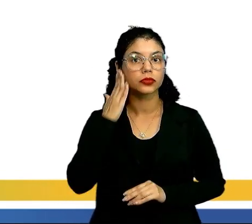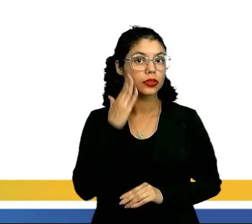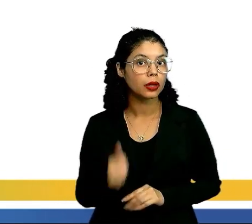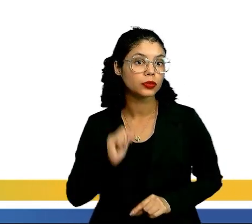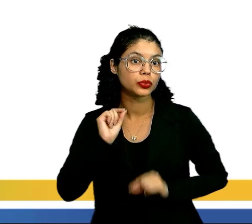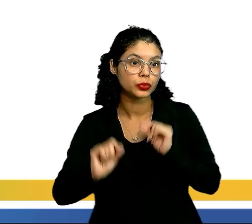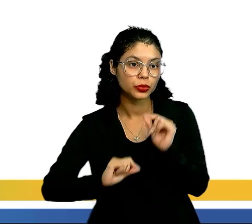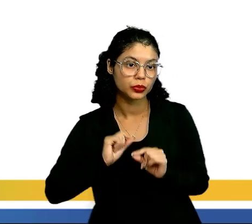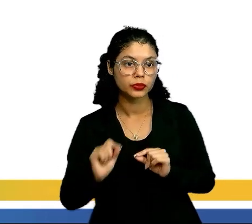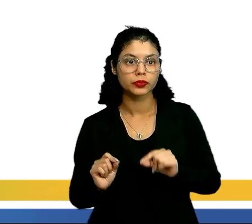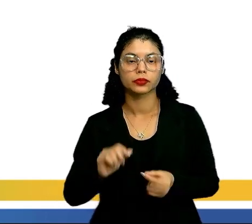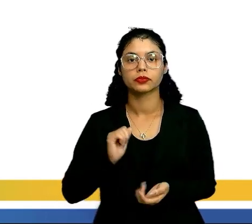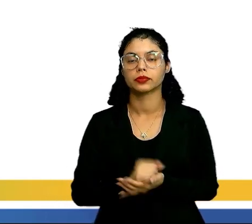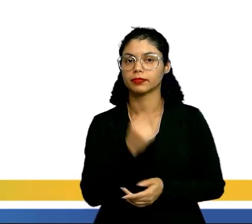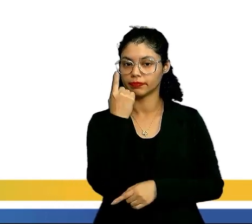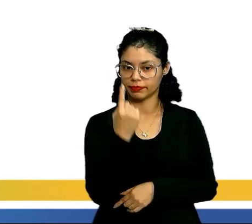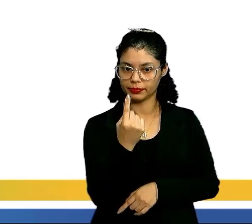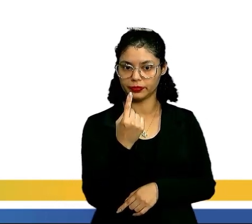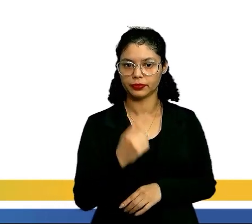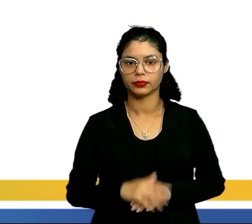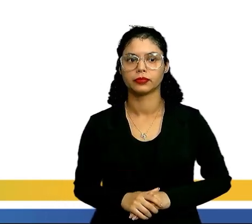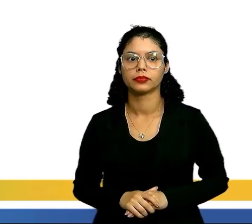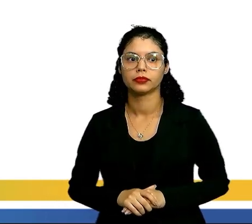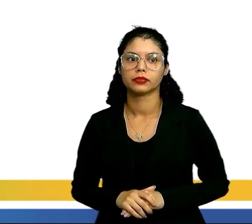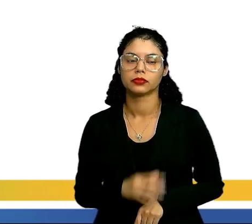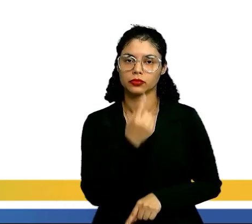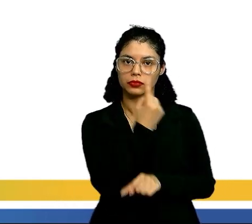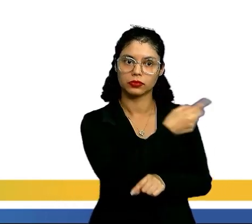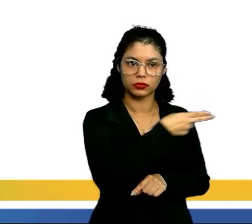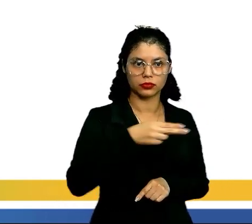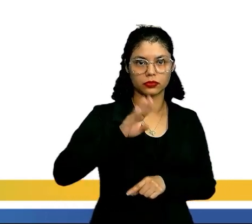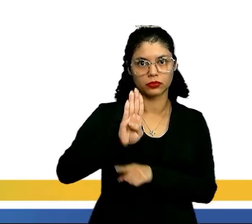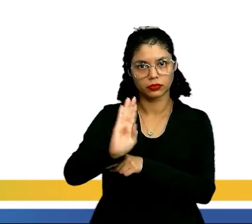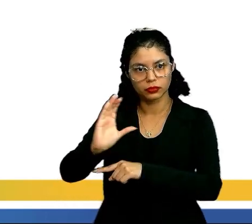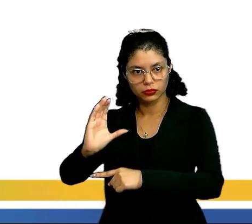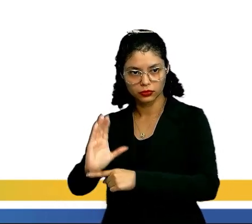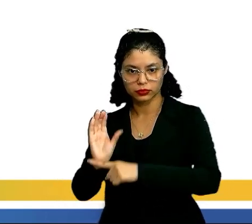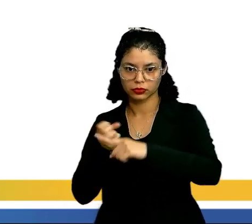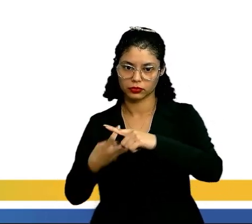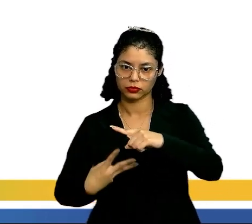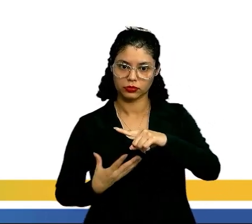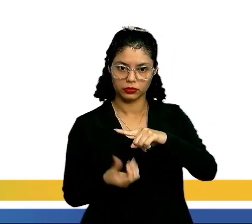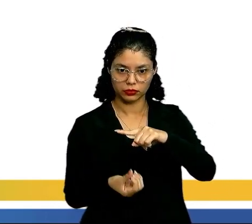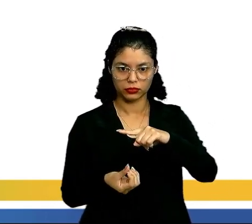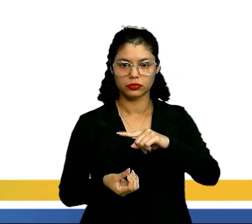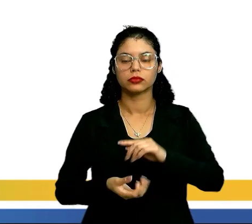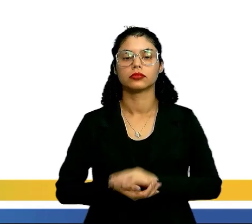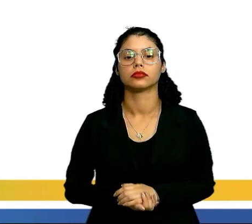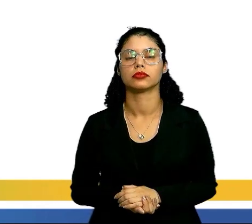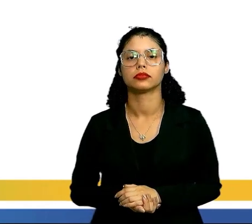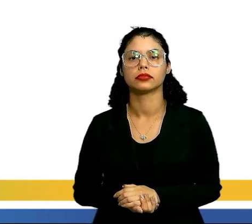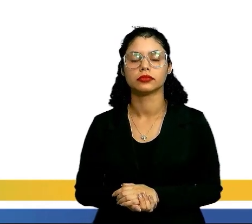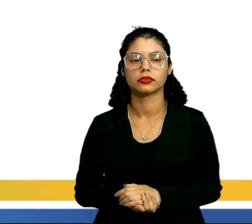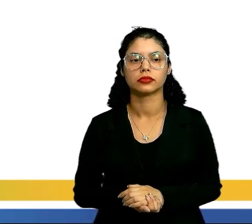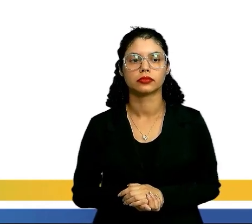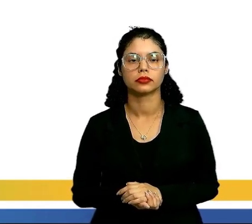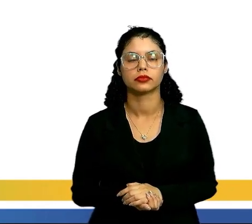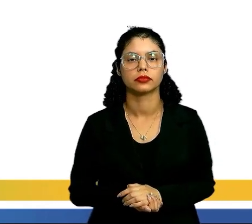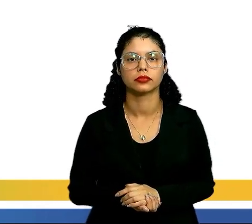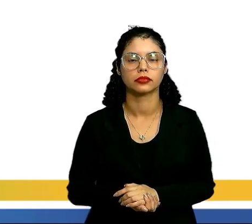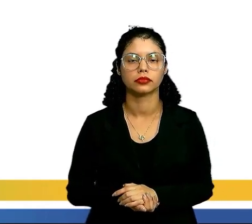Sabemos, tá? Que é 1. Então vai ficar 1 é igual BC, tá?